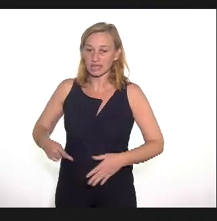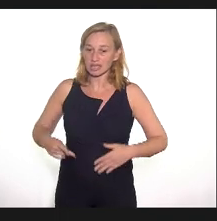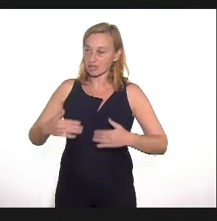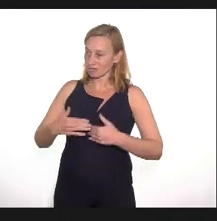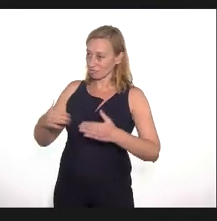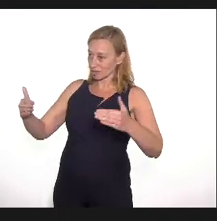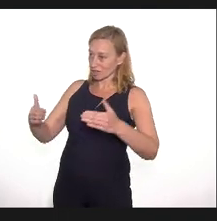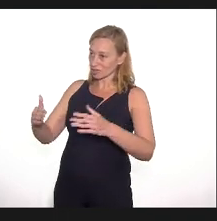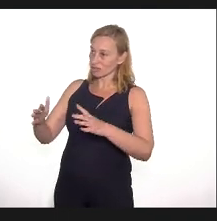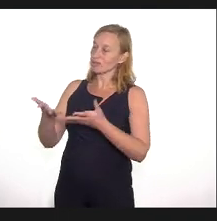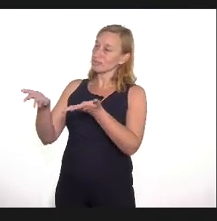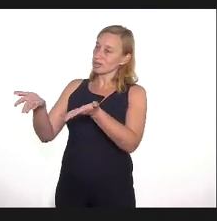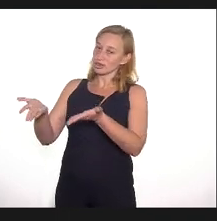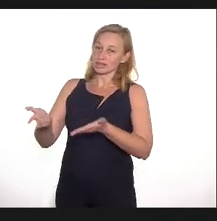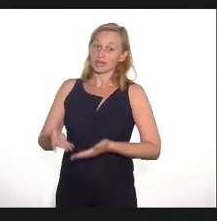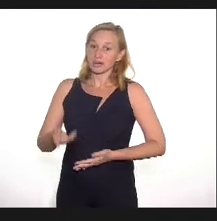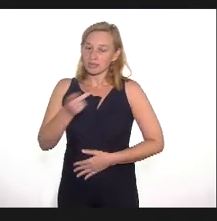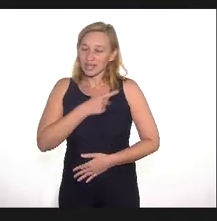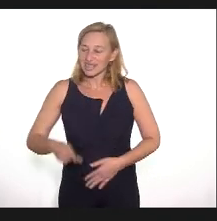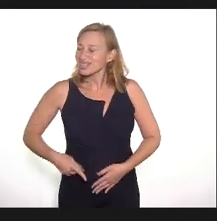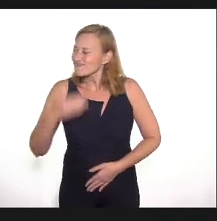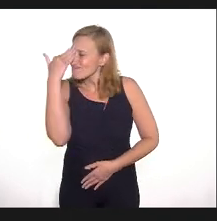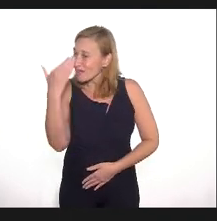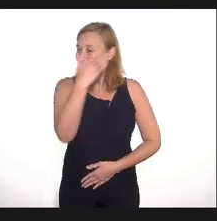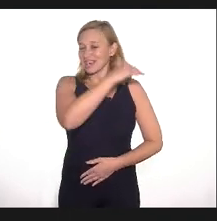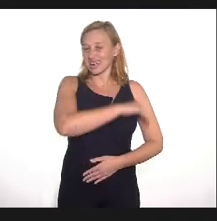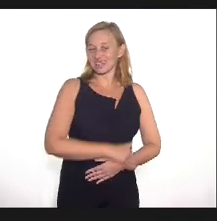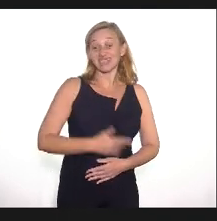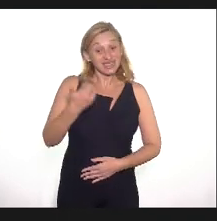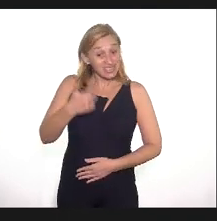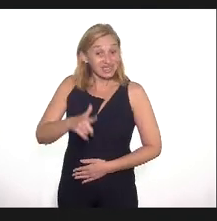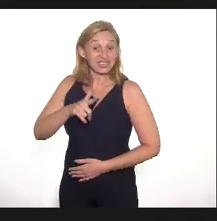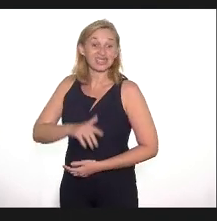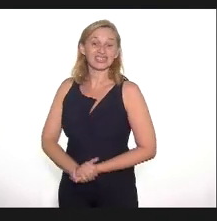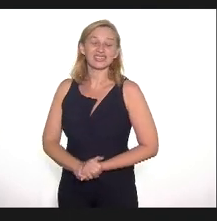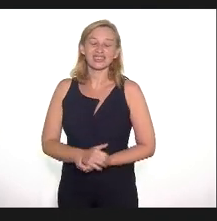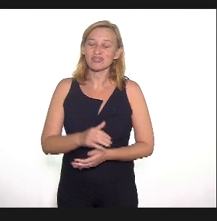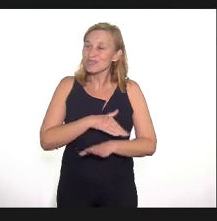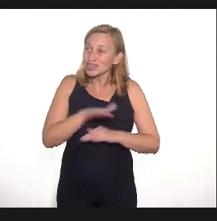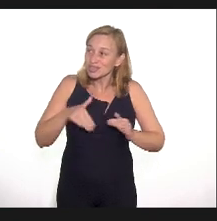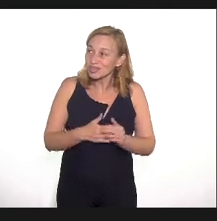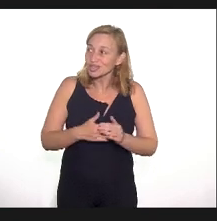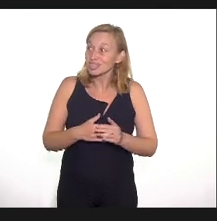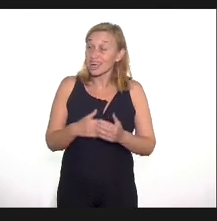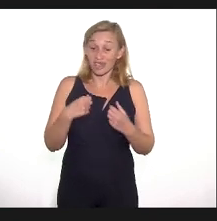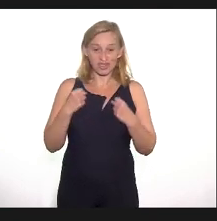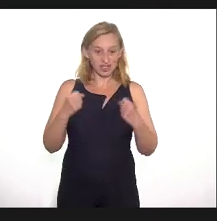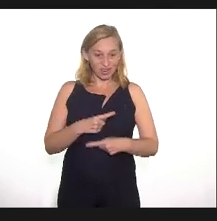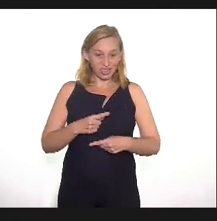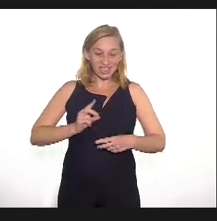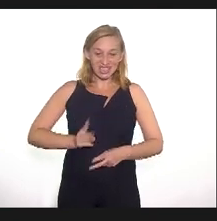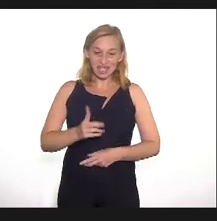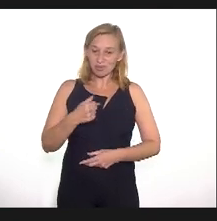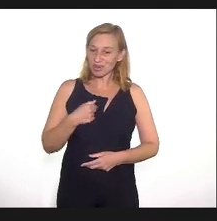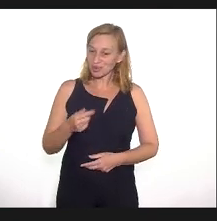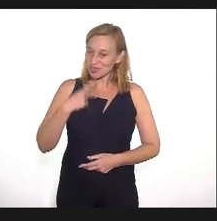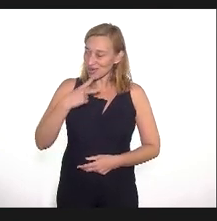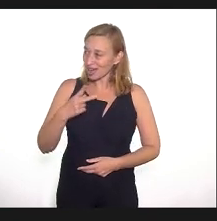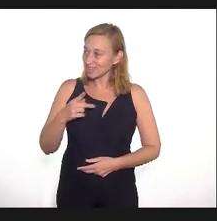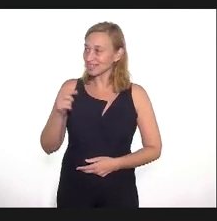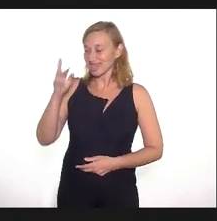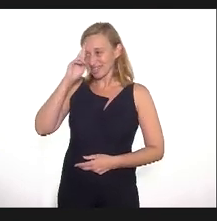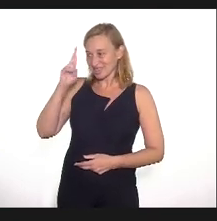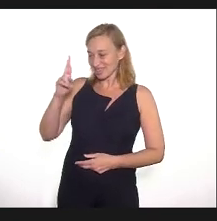Festa do Tomate com a gente lá. Presidente, muito obrigado mais uma vez por toda... Eu dou sorte, toda vez que eu me inscrevo, a senhora é